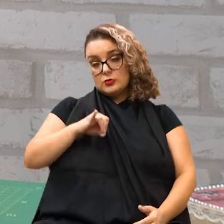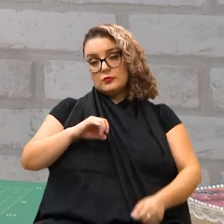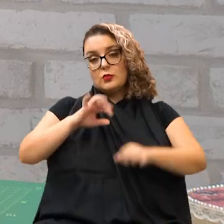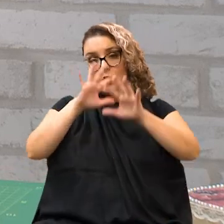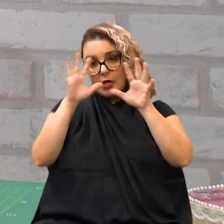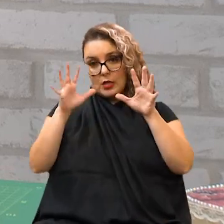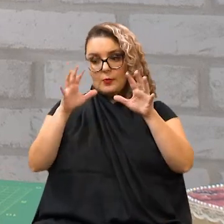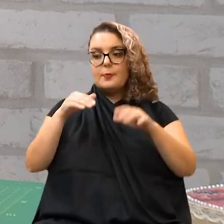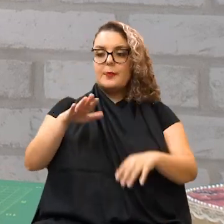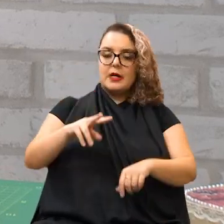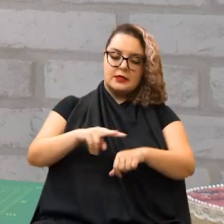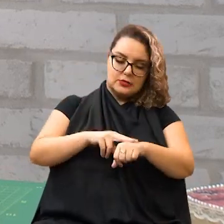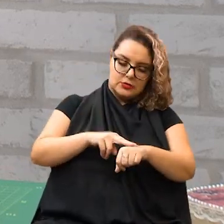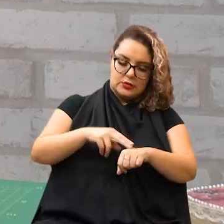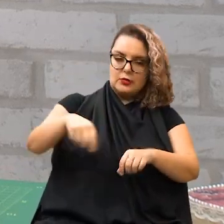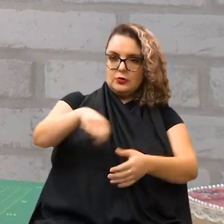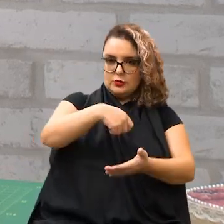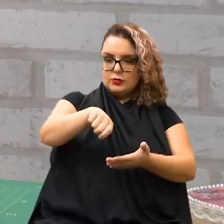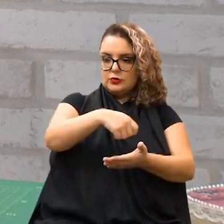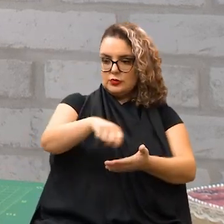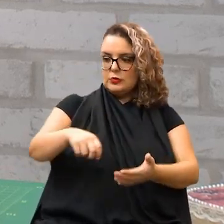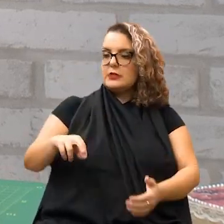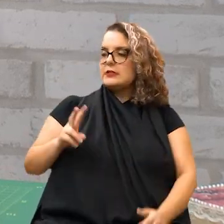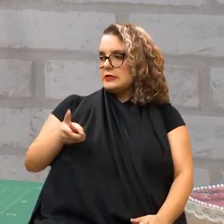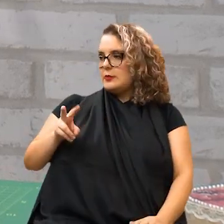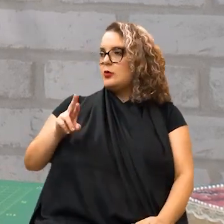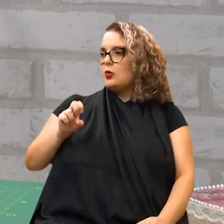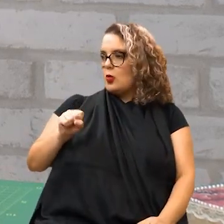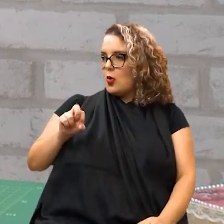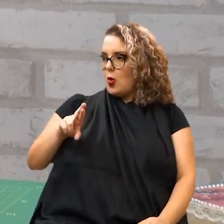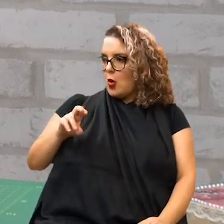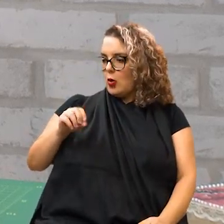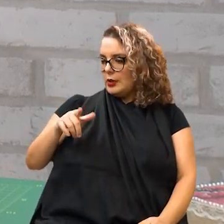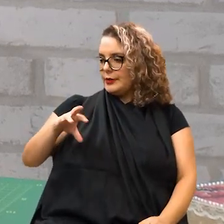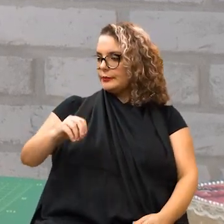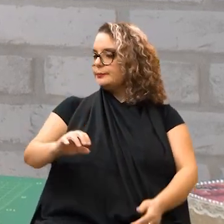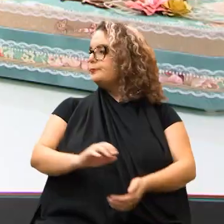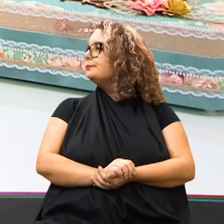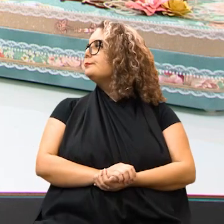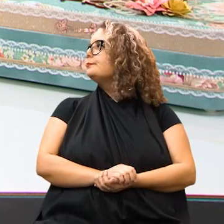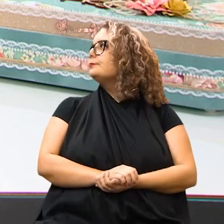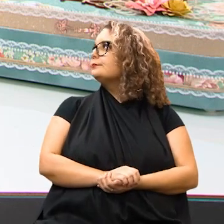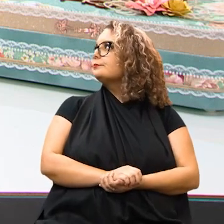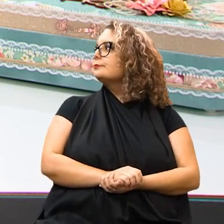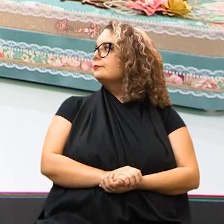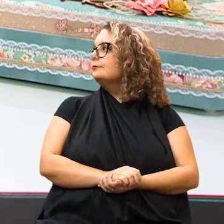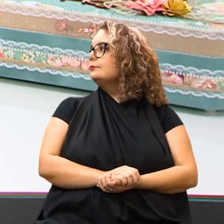Ou, se ficou muito claro, você coloca mais verde e passa o rolinho. Passa o rolinho.